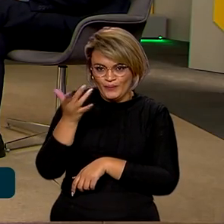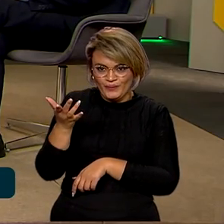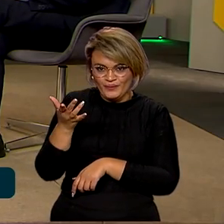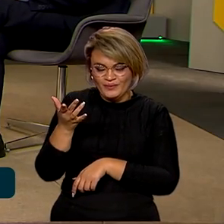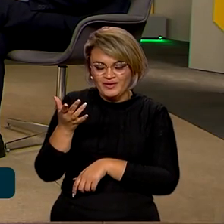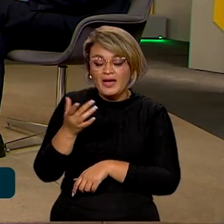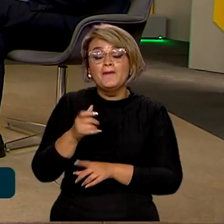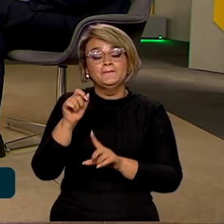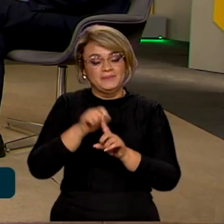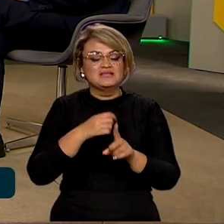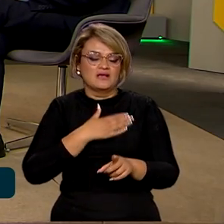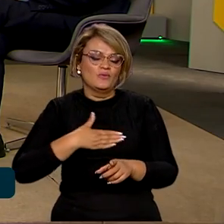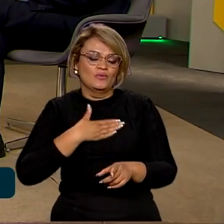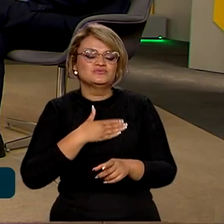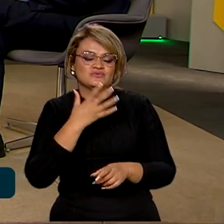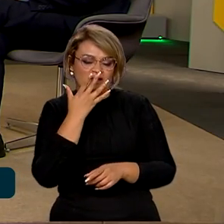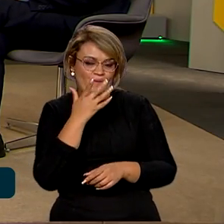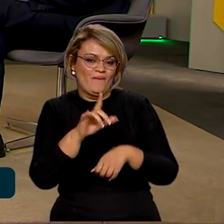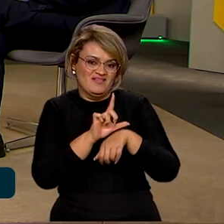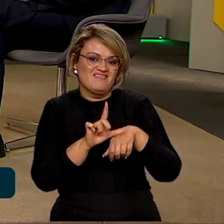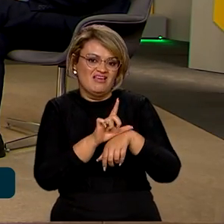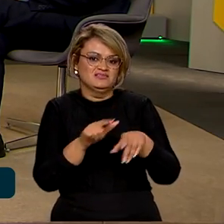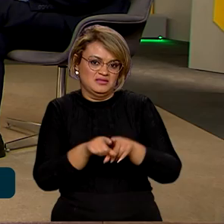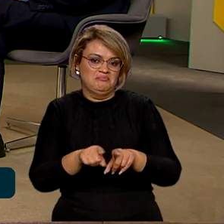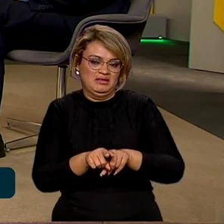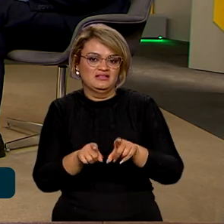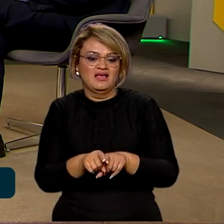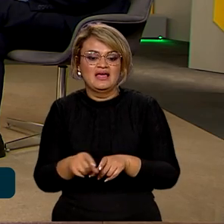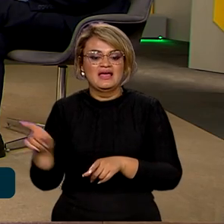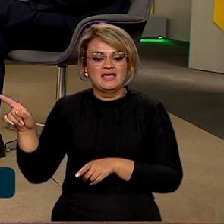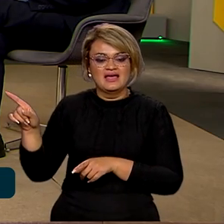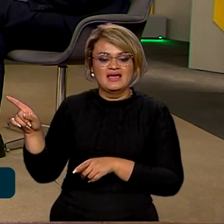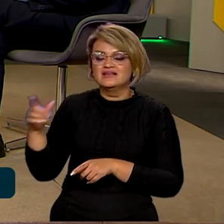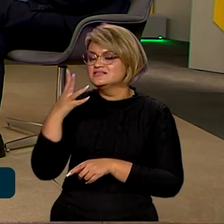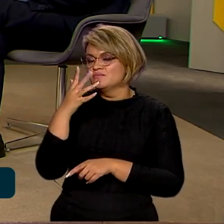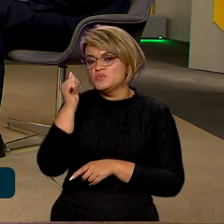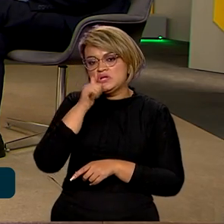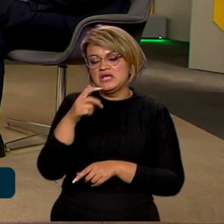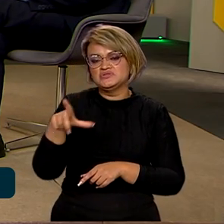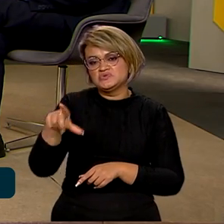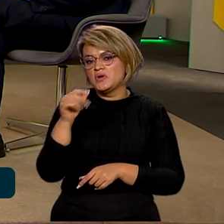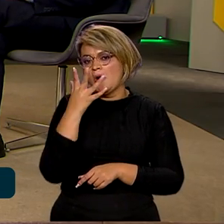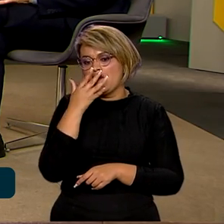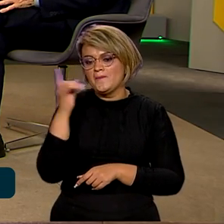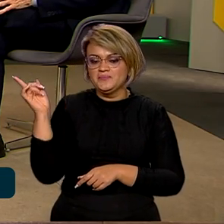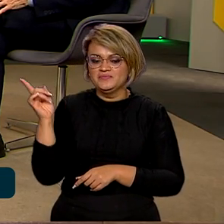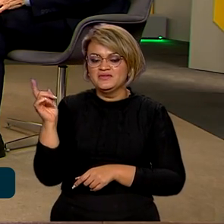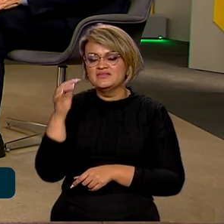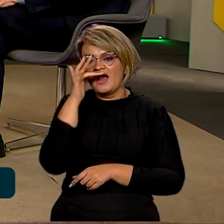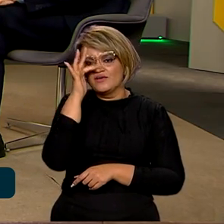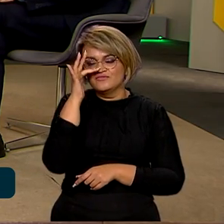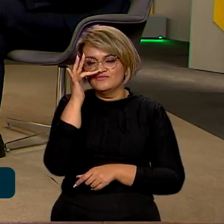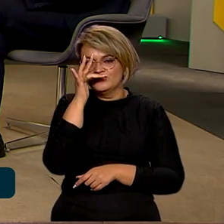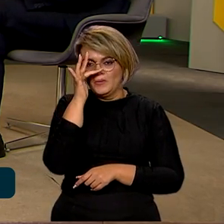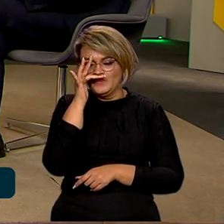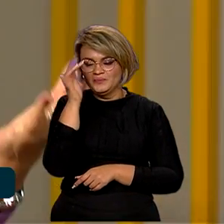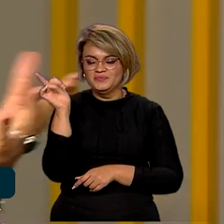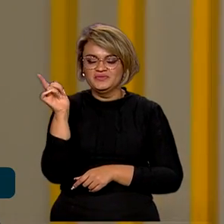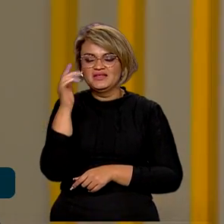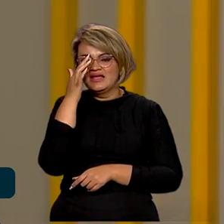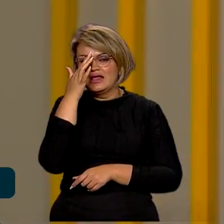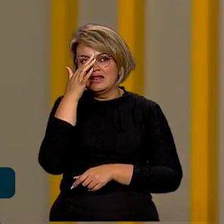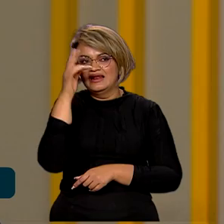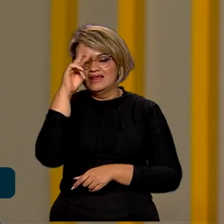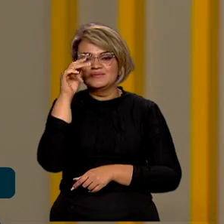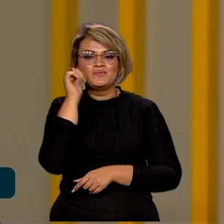Lilás, mas a cor lilás é a cor, né, vamos dizer assim, que elas elegem, né? E a Margarida, né, como já foi dito na própria reportagem, em